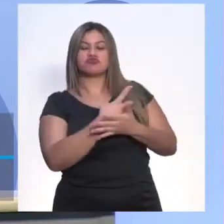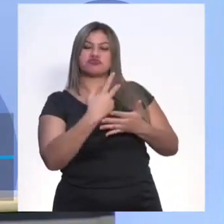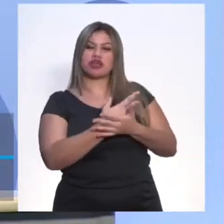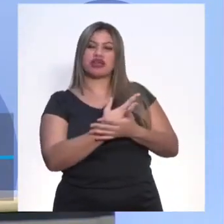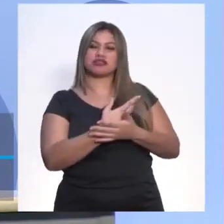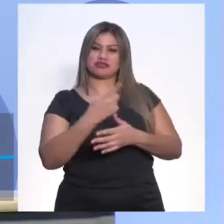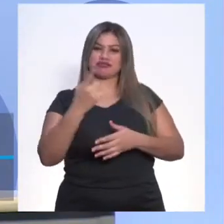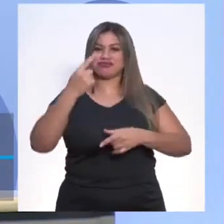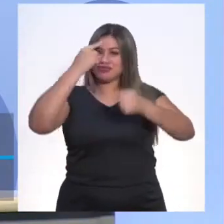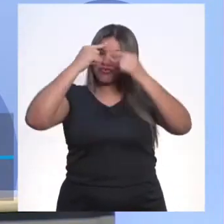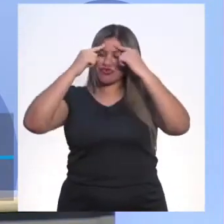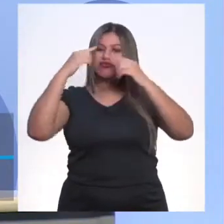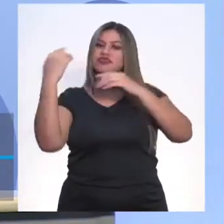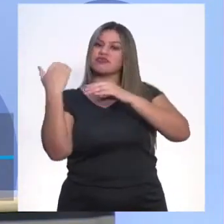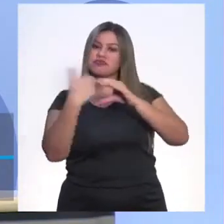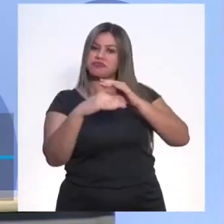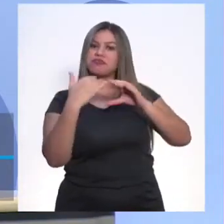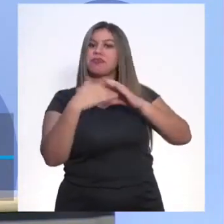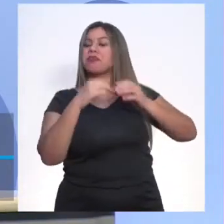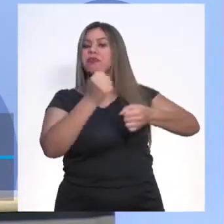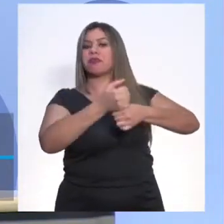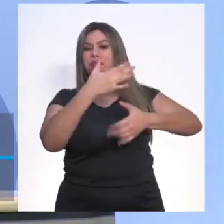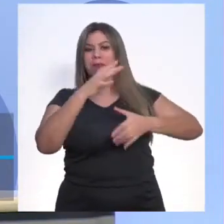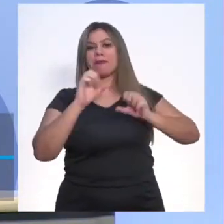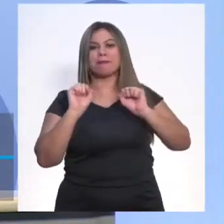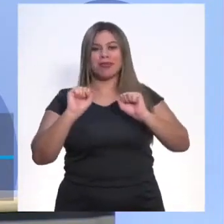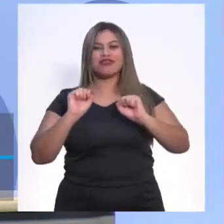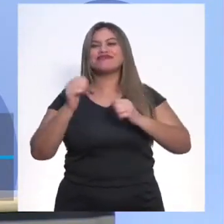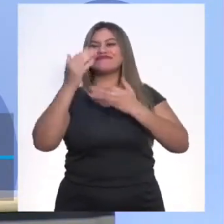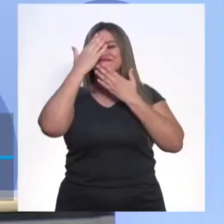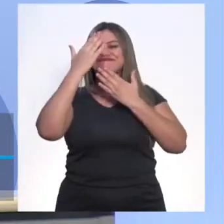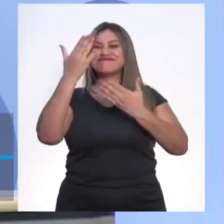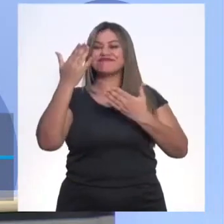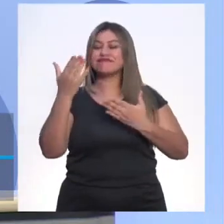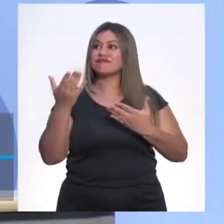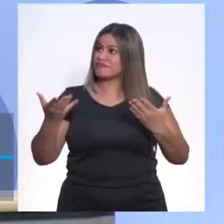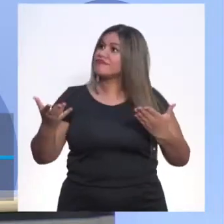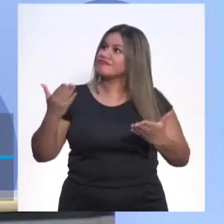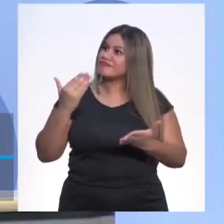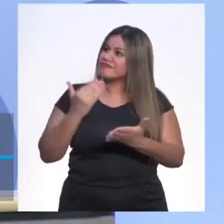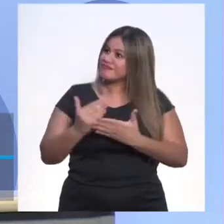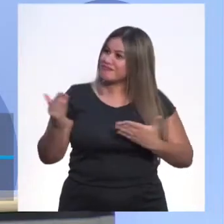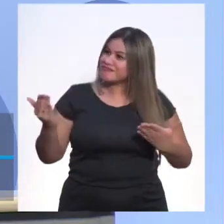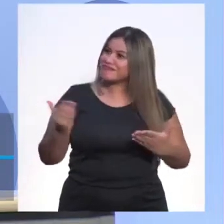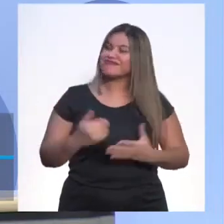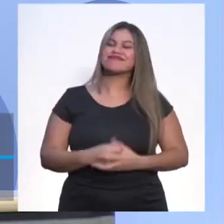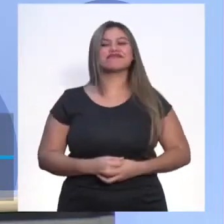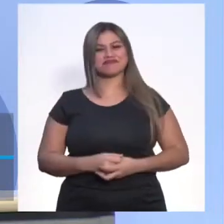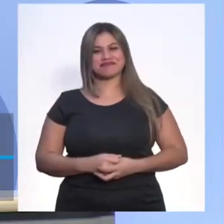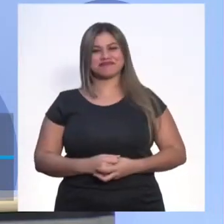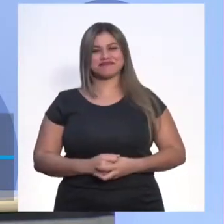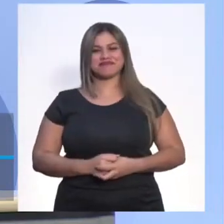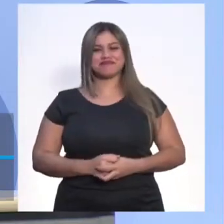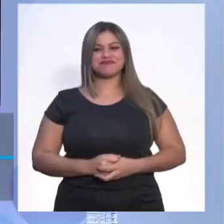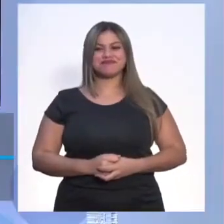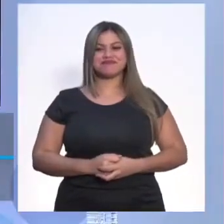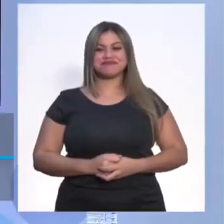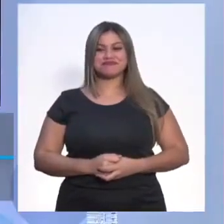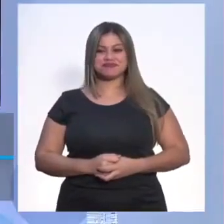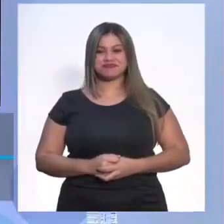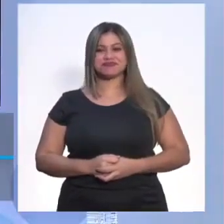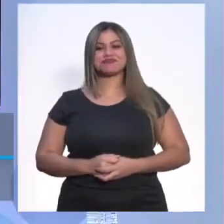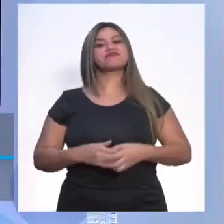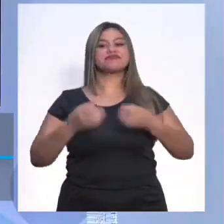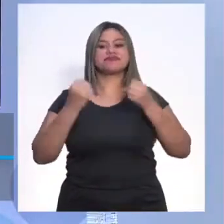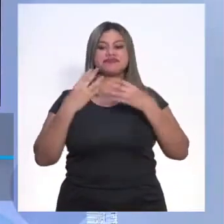Que a gente agradece para sempre melhorar a nossa aula. Vamos começar? Preparados? Professora Inês, vamos começar? Vamos.